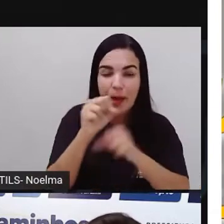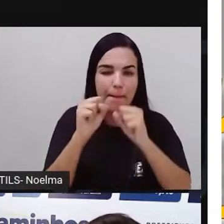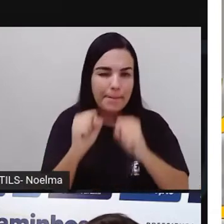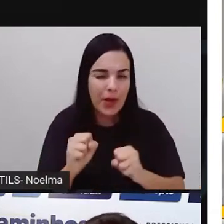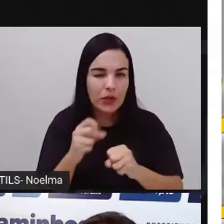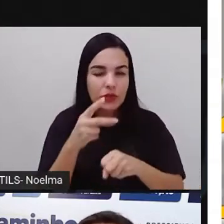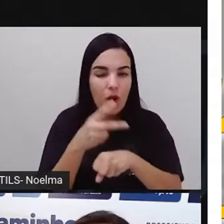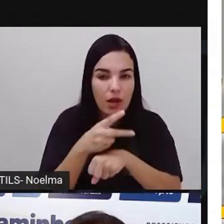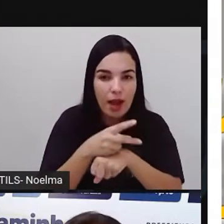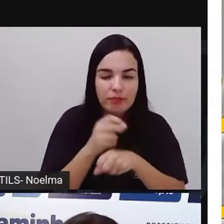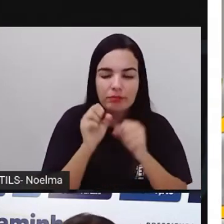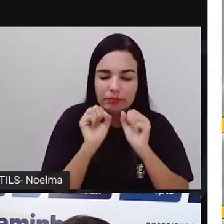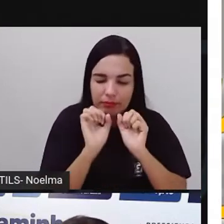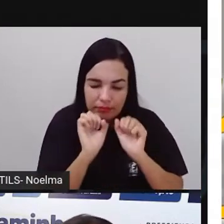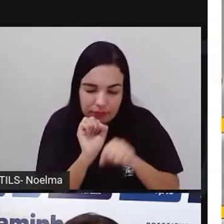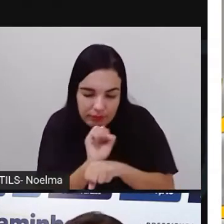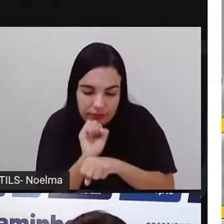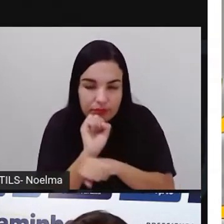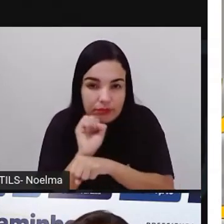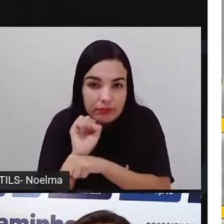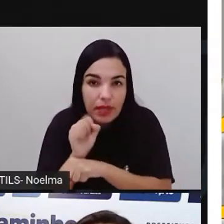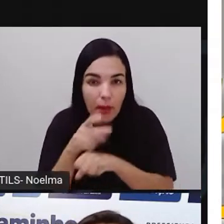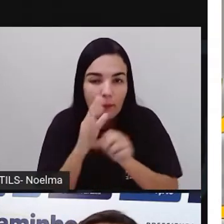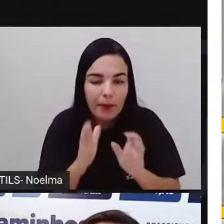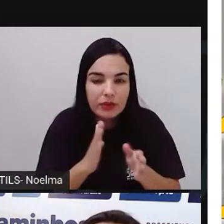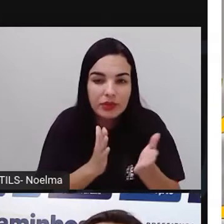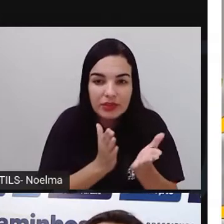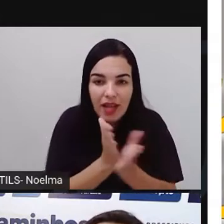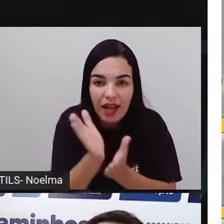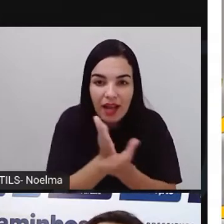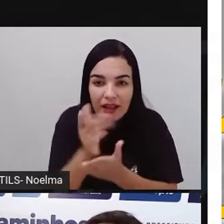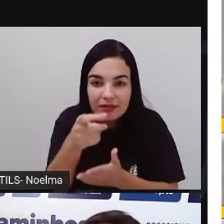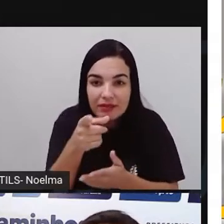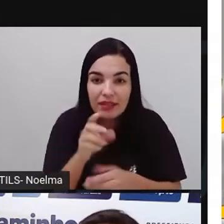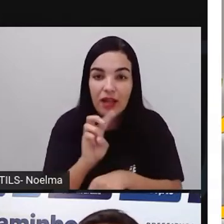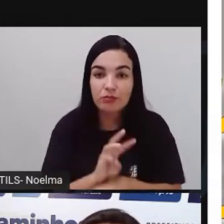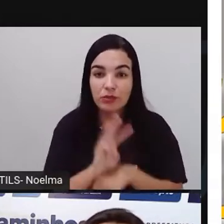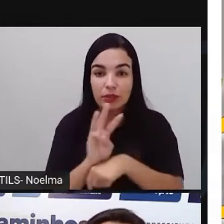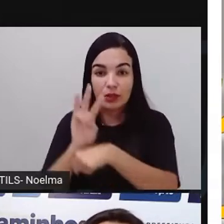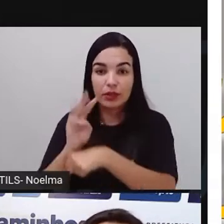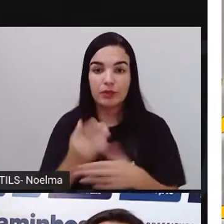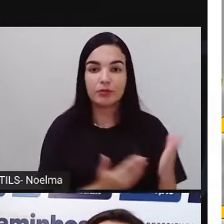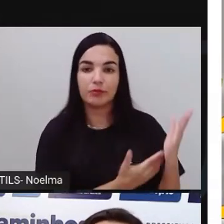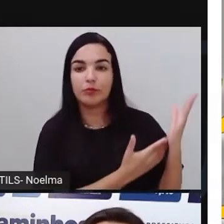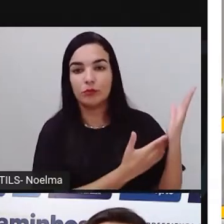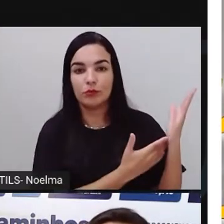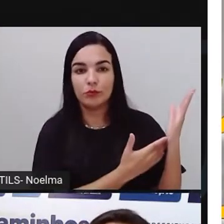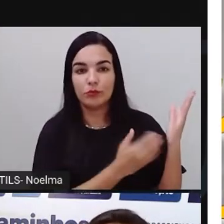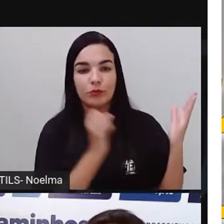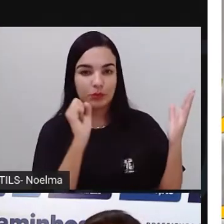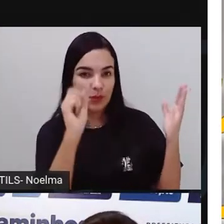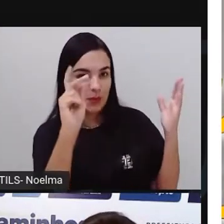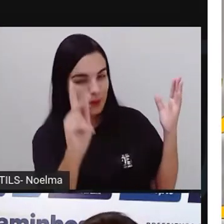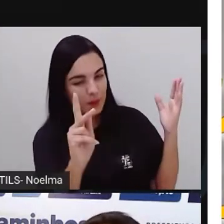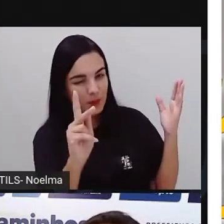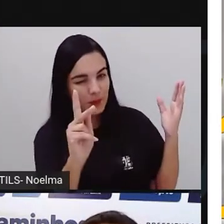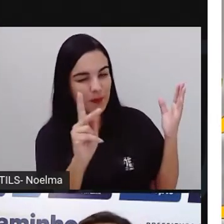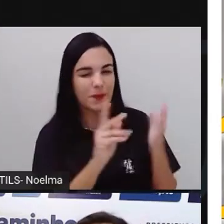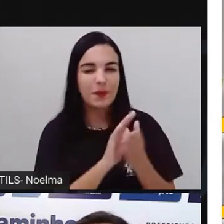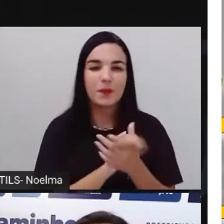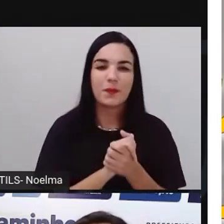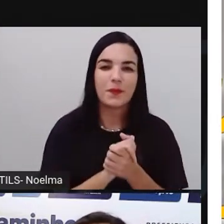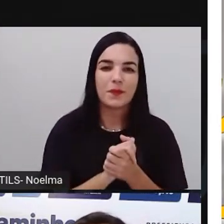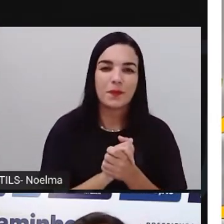olhar atentamente, o passo a passo, é só acessar aí nesse endereço eletrônico que está aparecendo, tá bom? Para observar os detalhes e